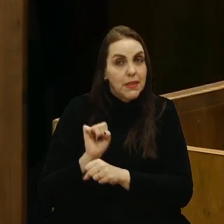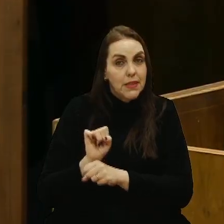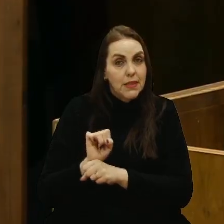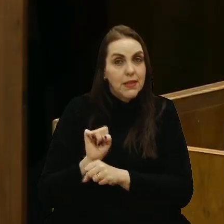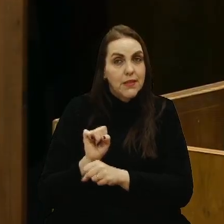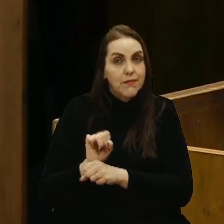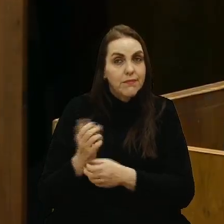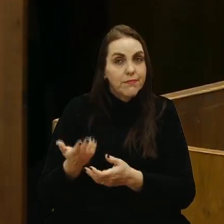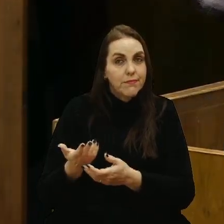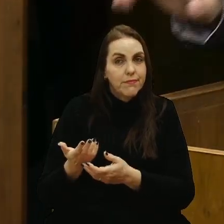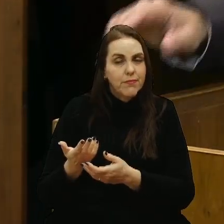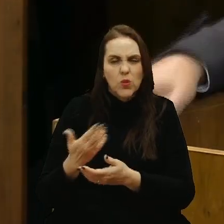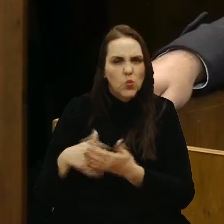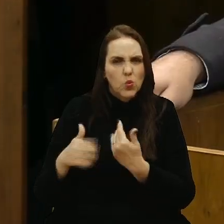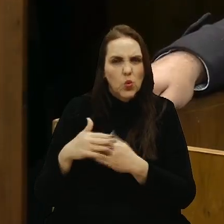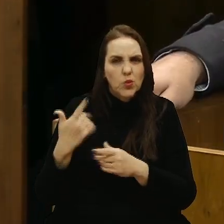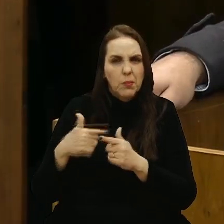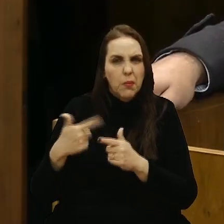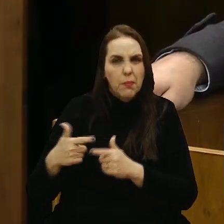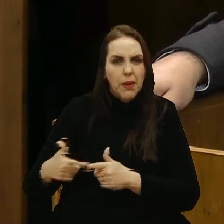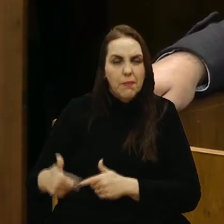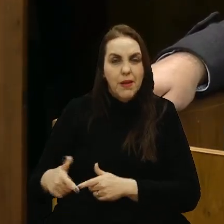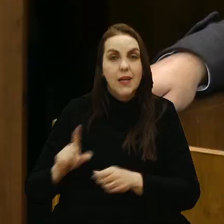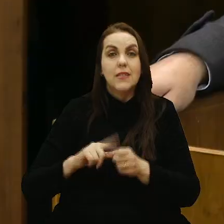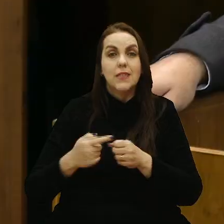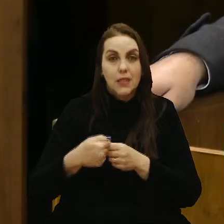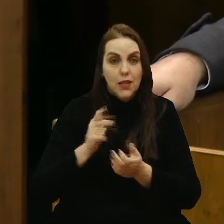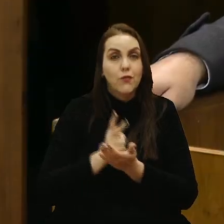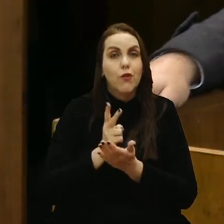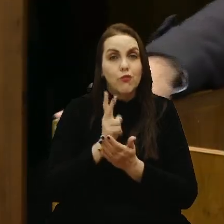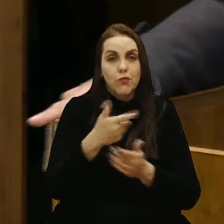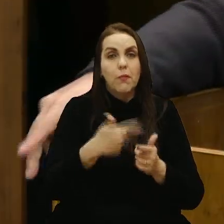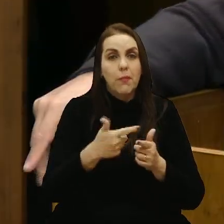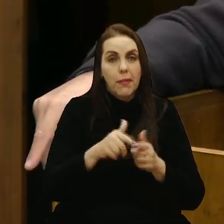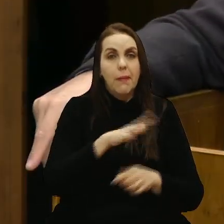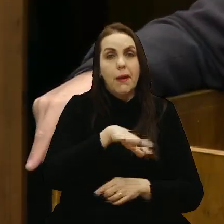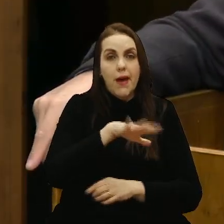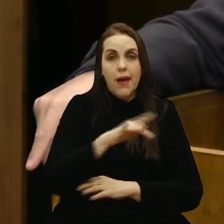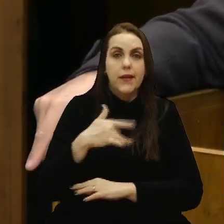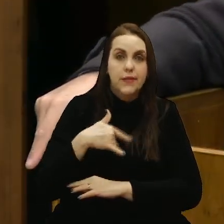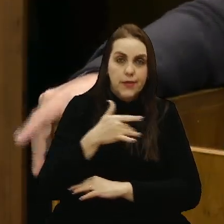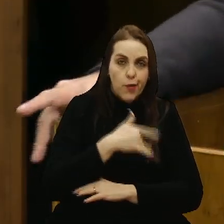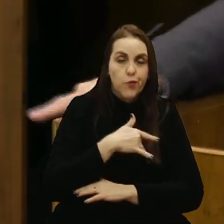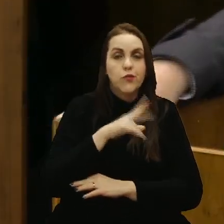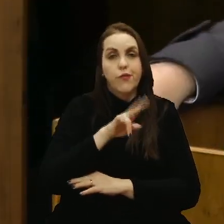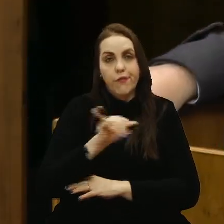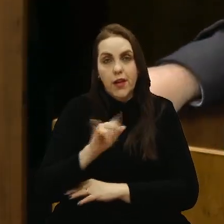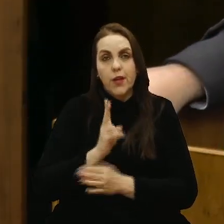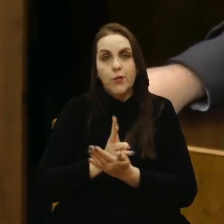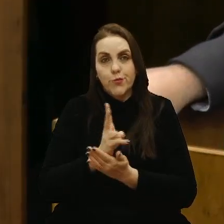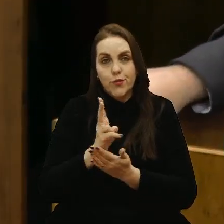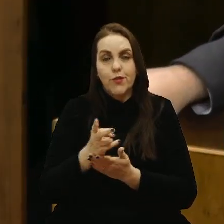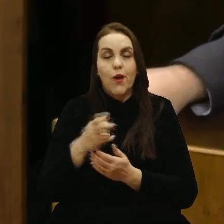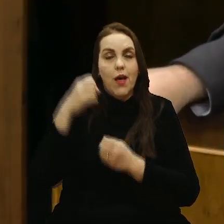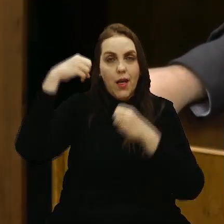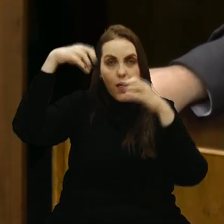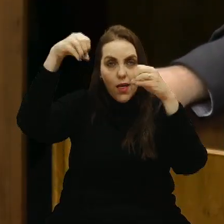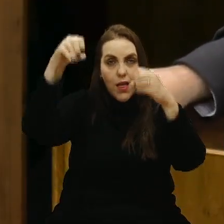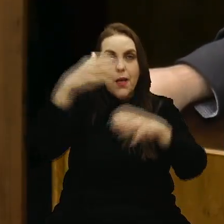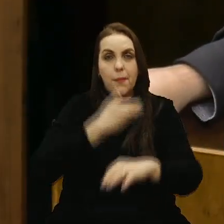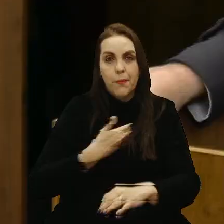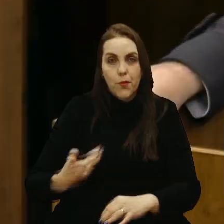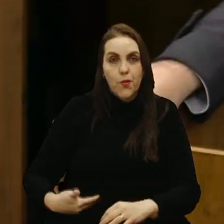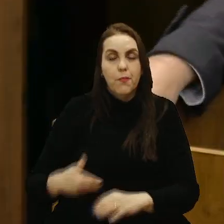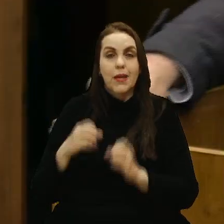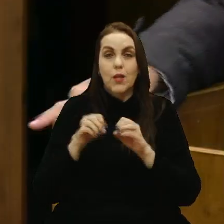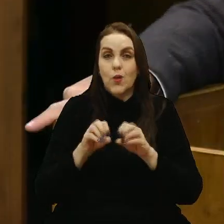aguardarmos com todos os outros problemas, porque a cidade vai continuar com problema na saúde, vai continuar com problema na iluminação pública, na